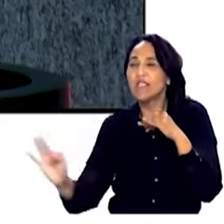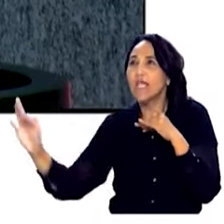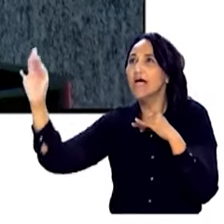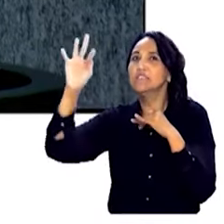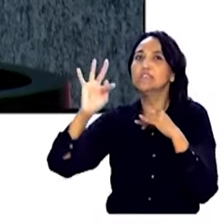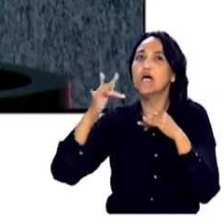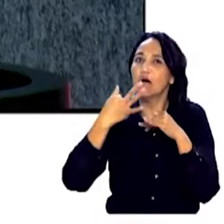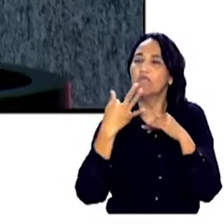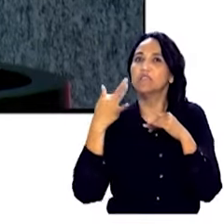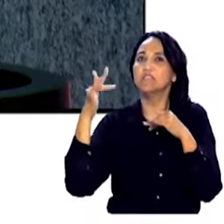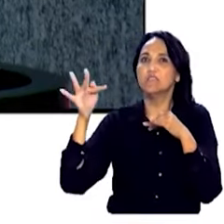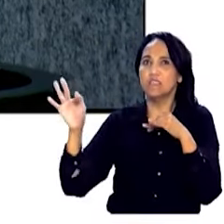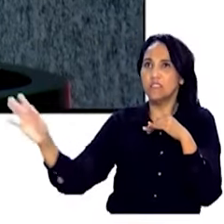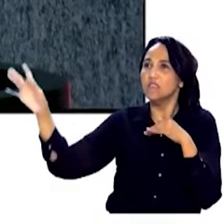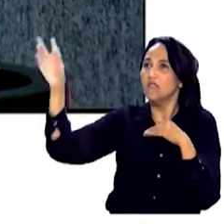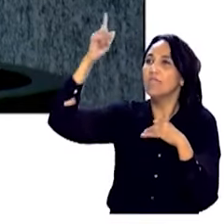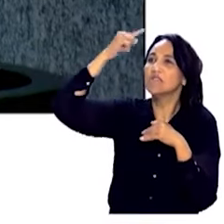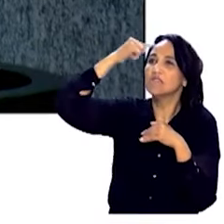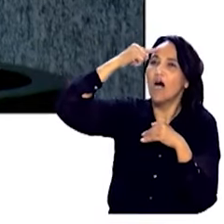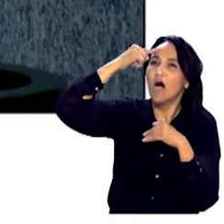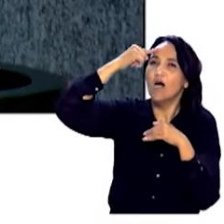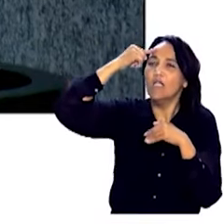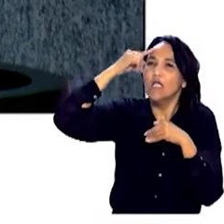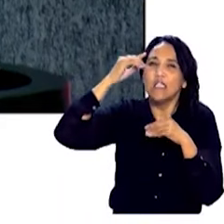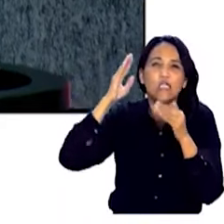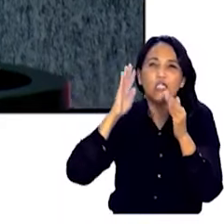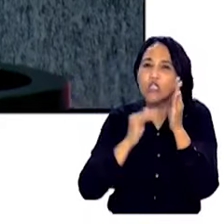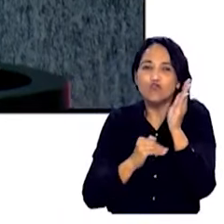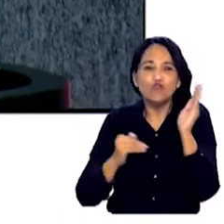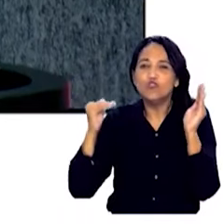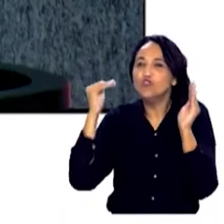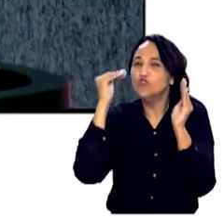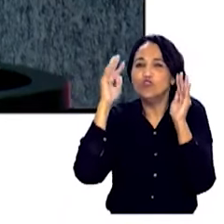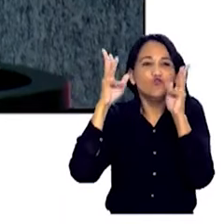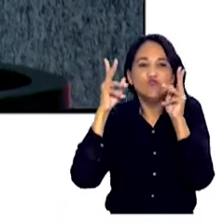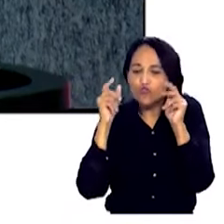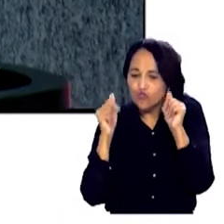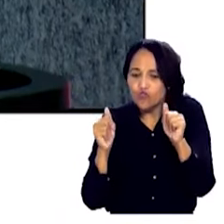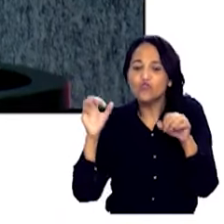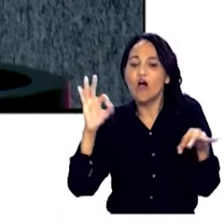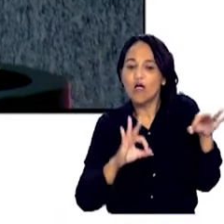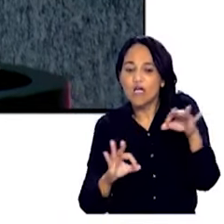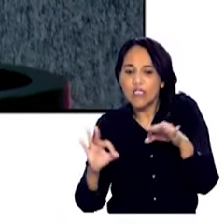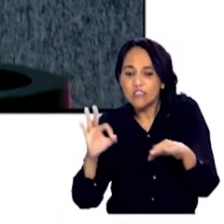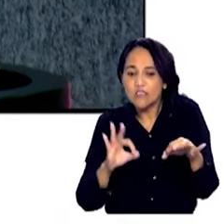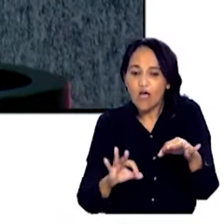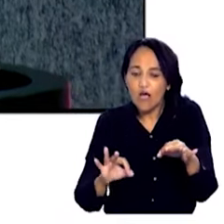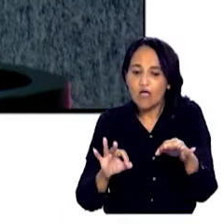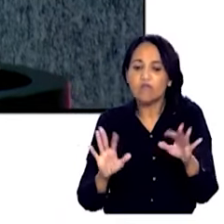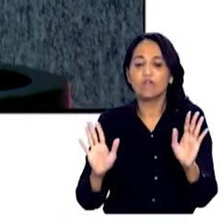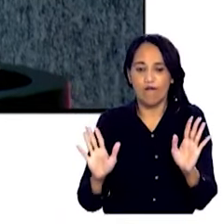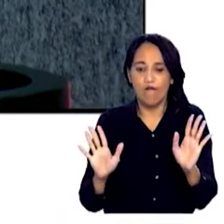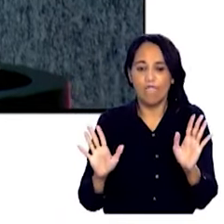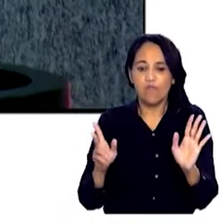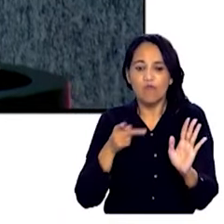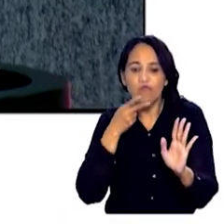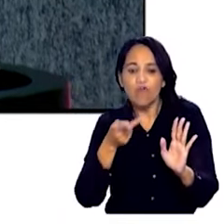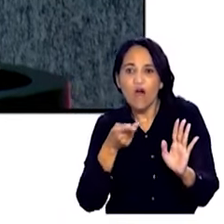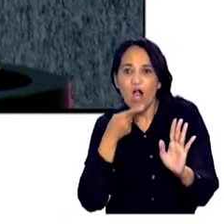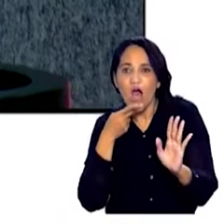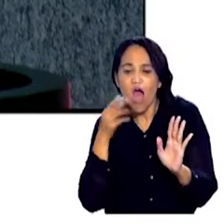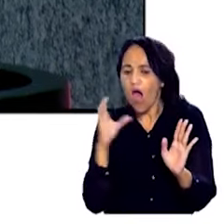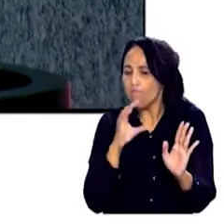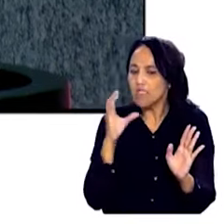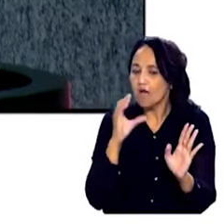tudo é organizado eh em primeiro lugar por fim eu vou falar rapidamente Só Eu Sei Que Eu Tô próximo do fim do